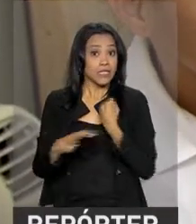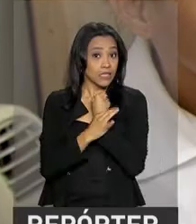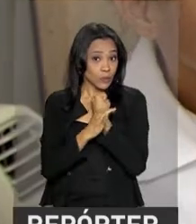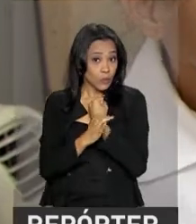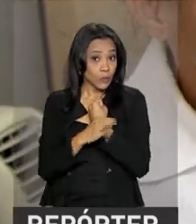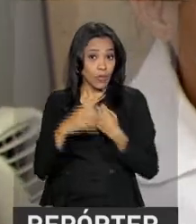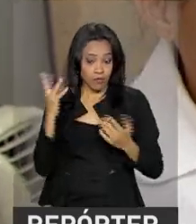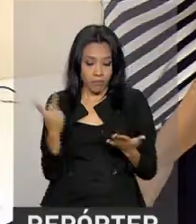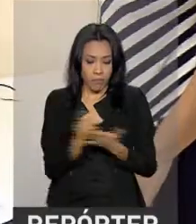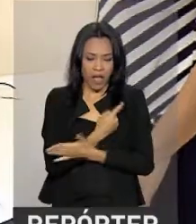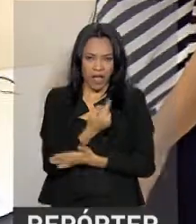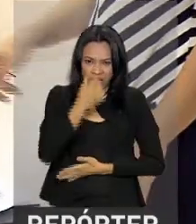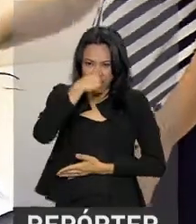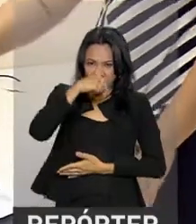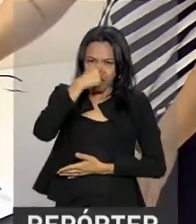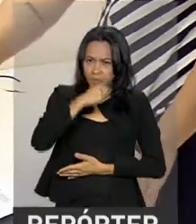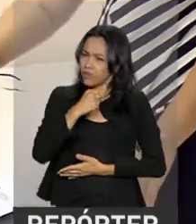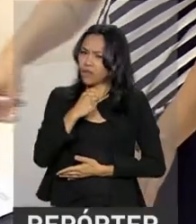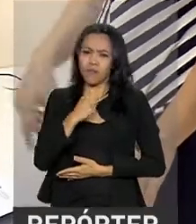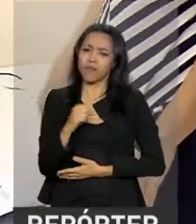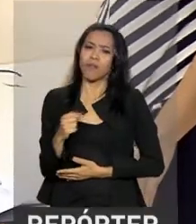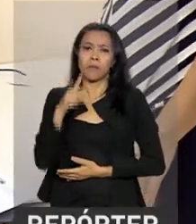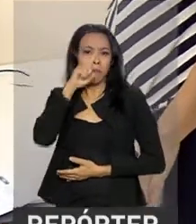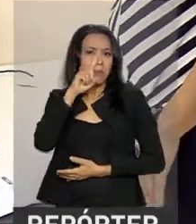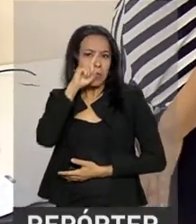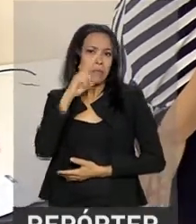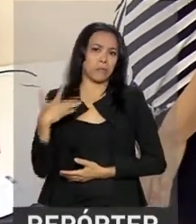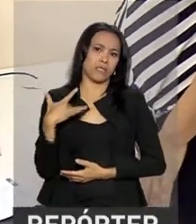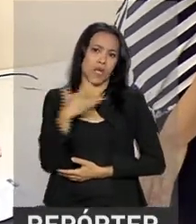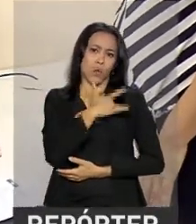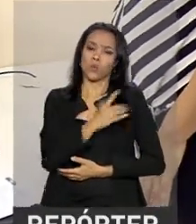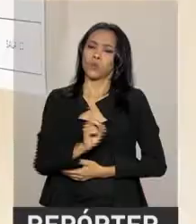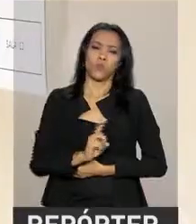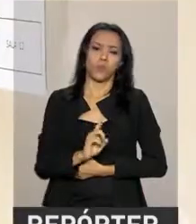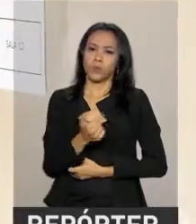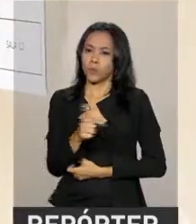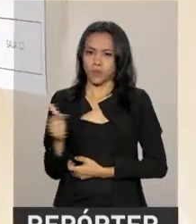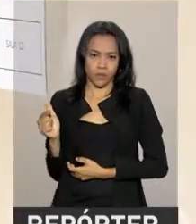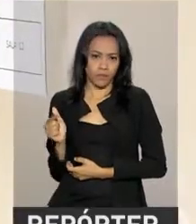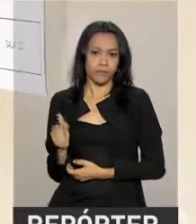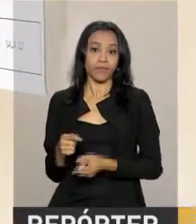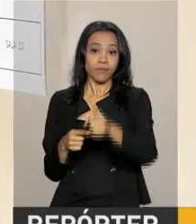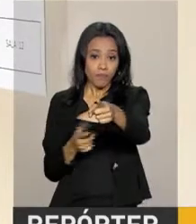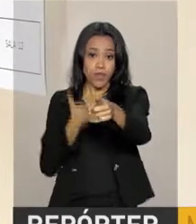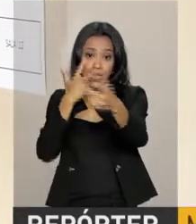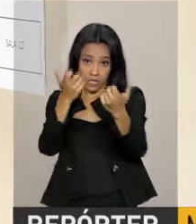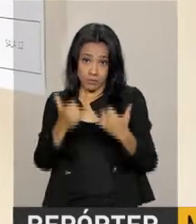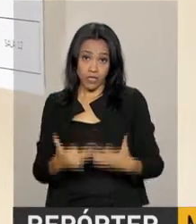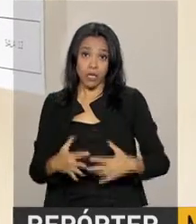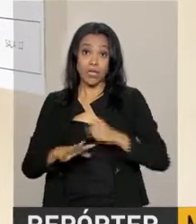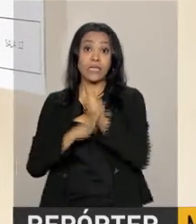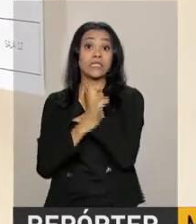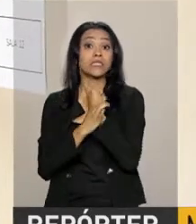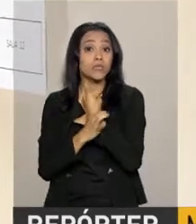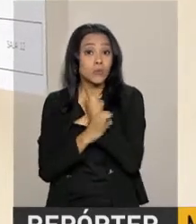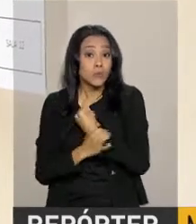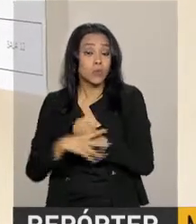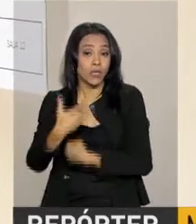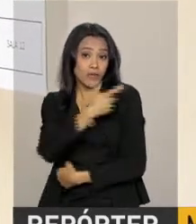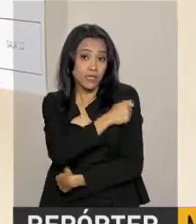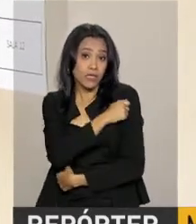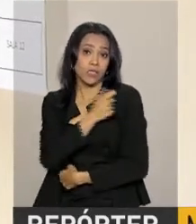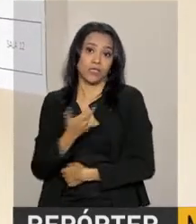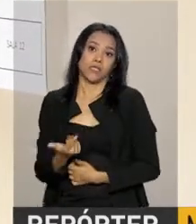gripe e nem representa riscos para a saúde de quem a recebe vai ser muito segura mela não é uma vacina com vírus